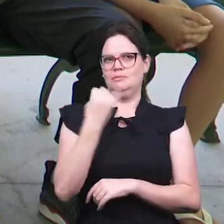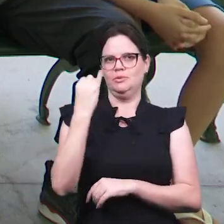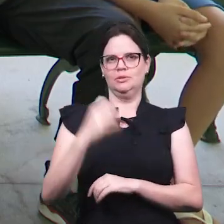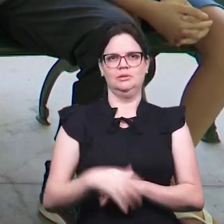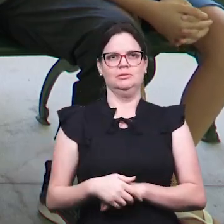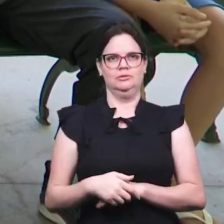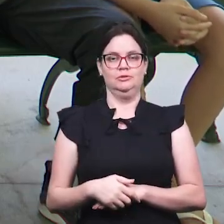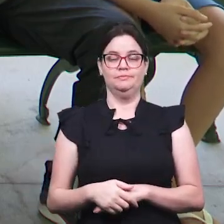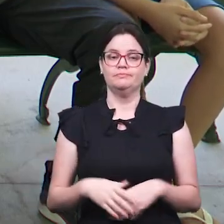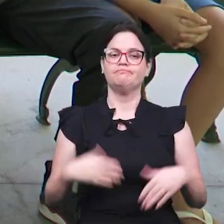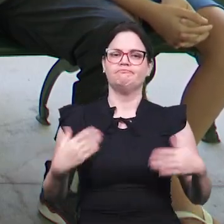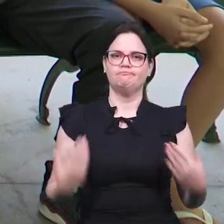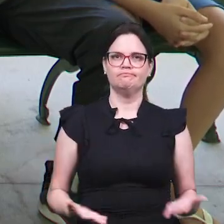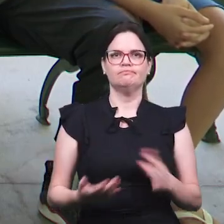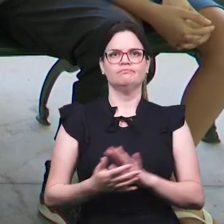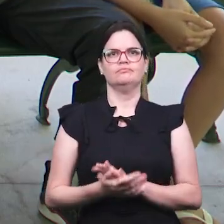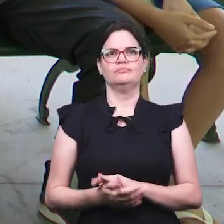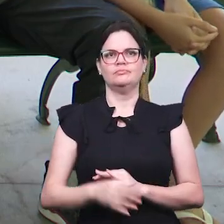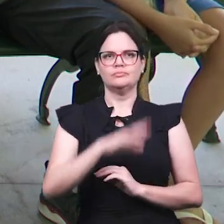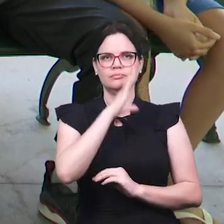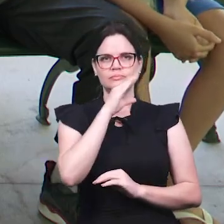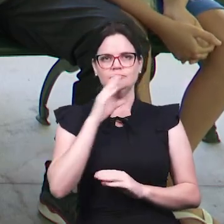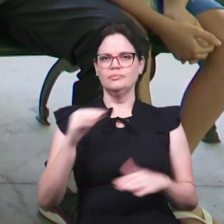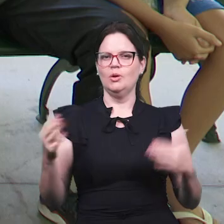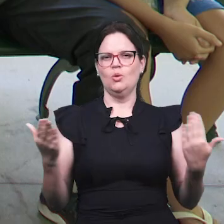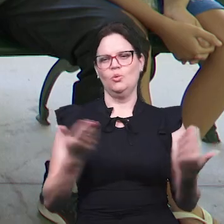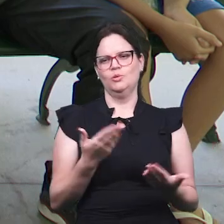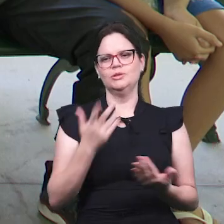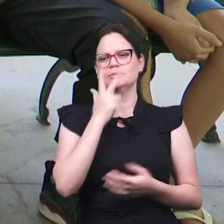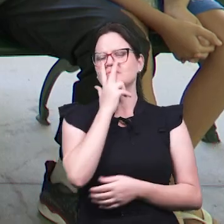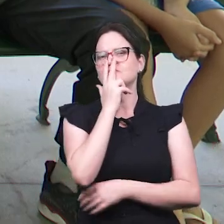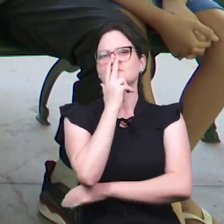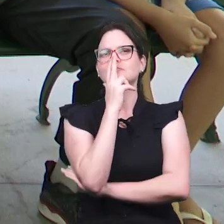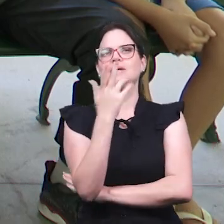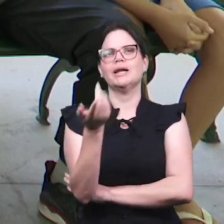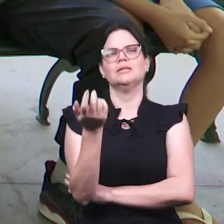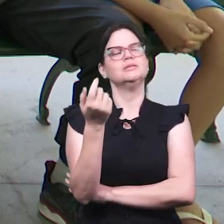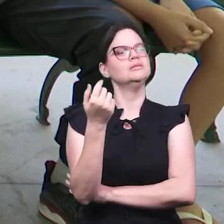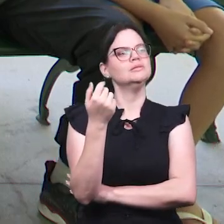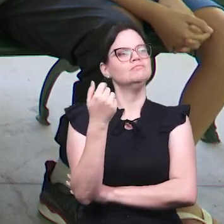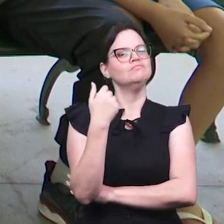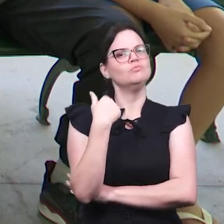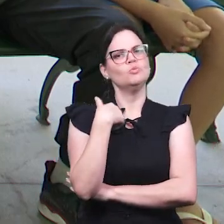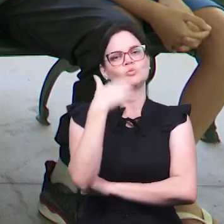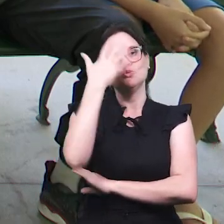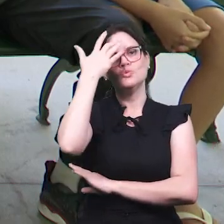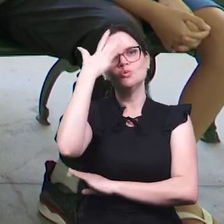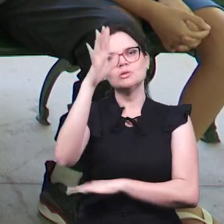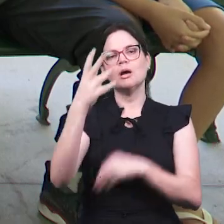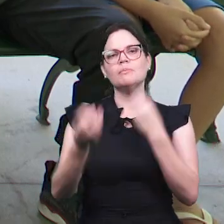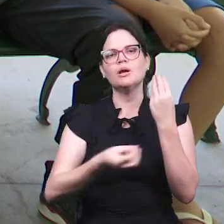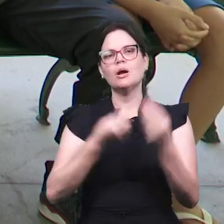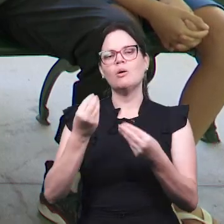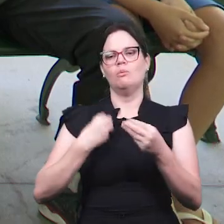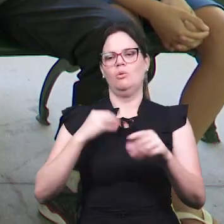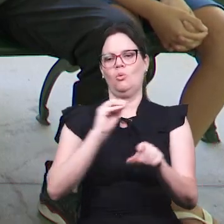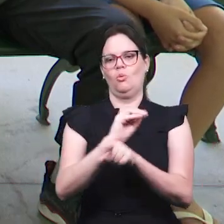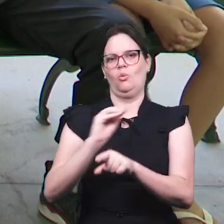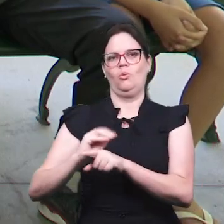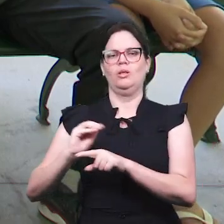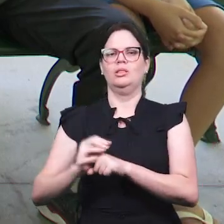Olha, muitas dos adolescentes hoje em dia, eles não visam por manter um